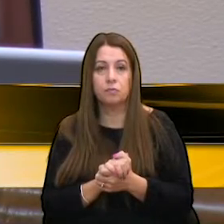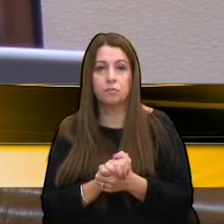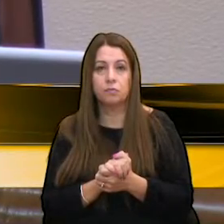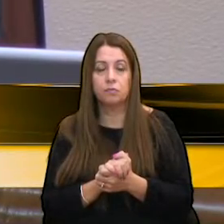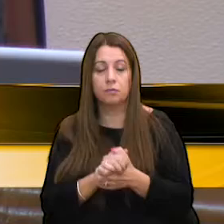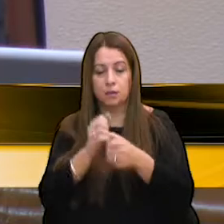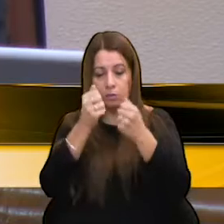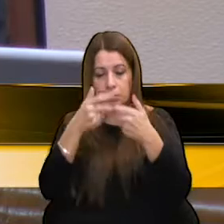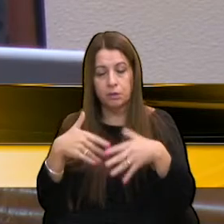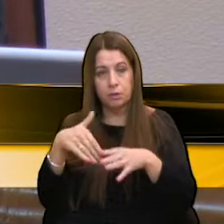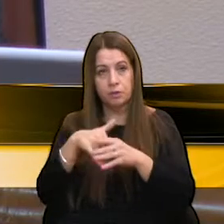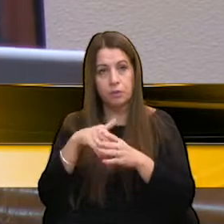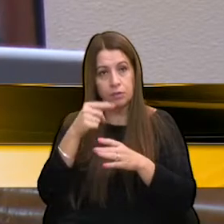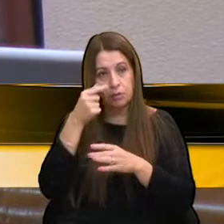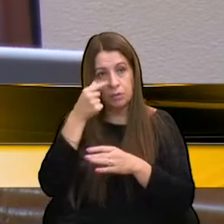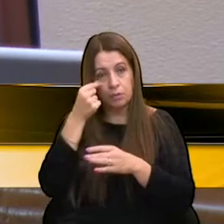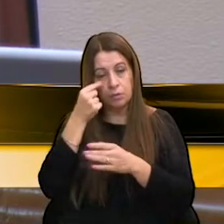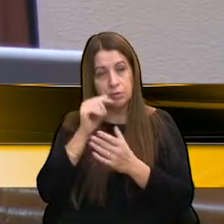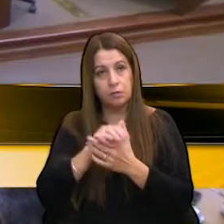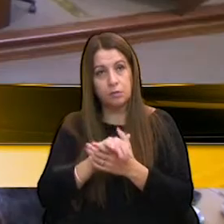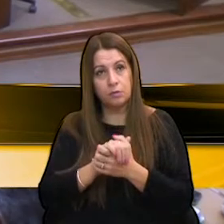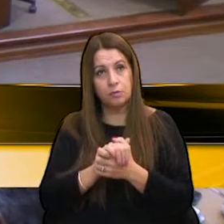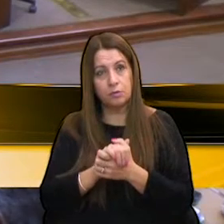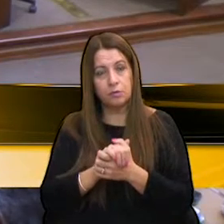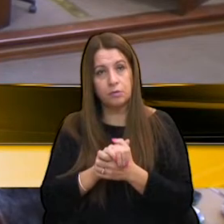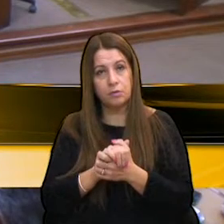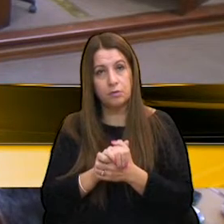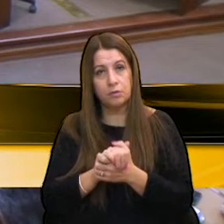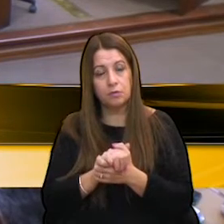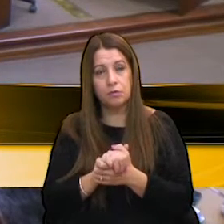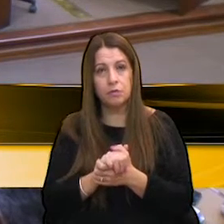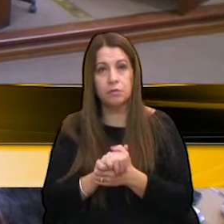Para declarar o voto, vereador Eloy Frisso. Para declarar o voto, presidente.